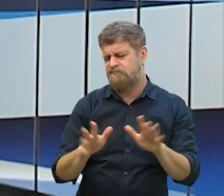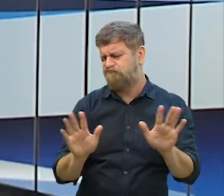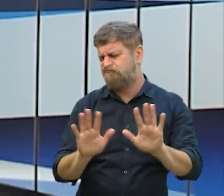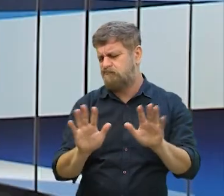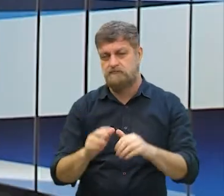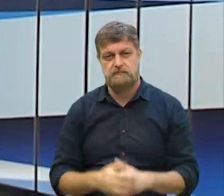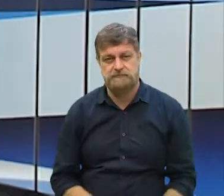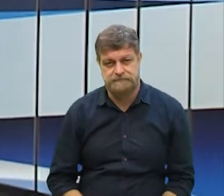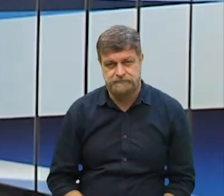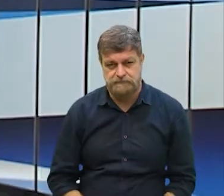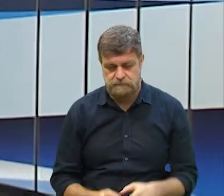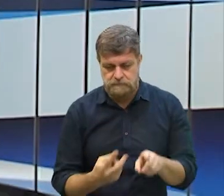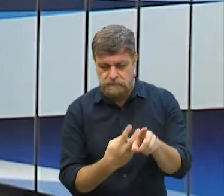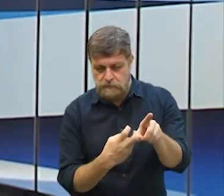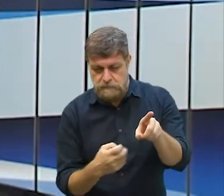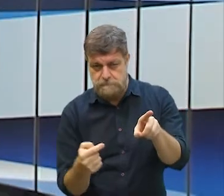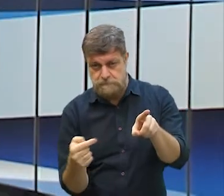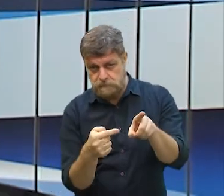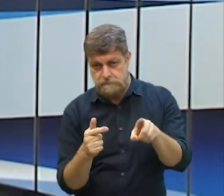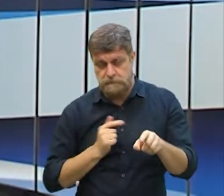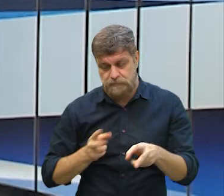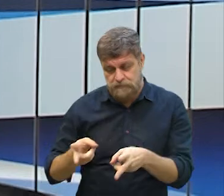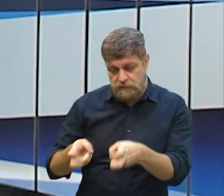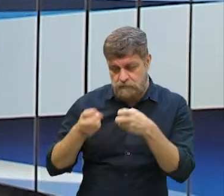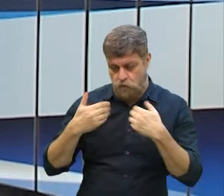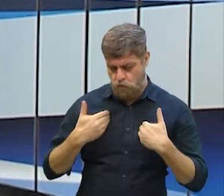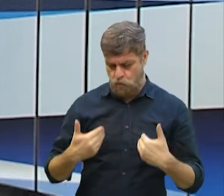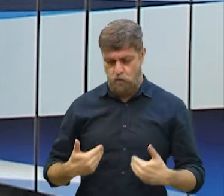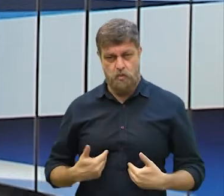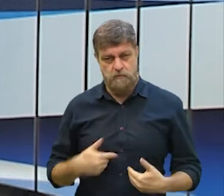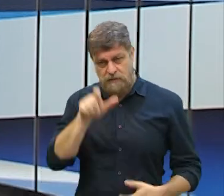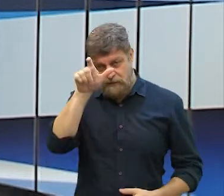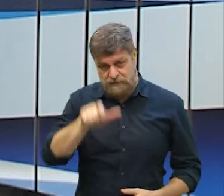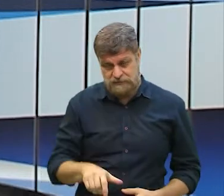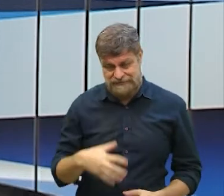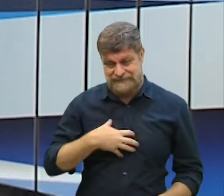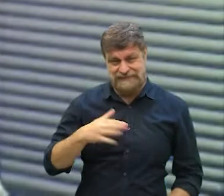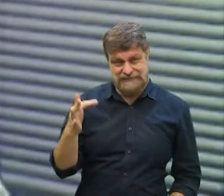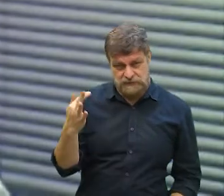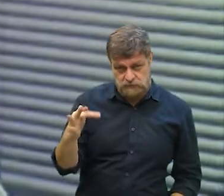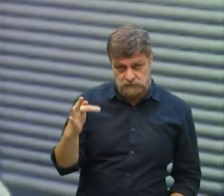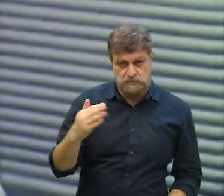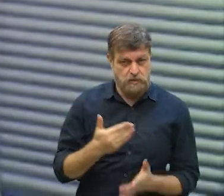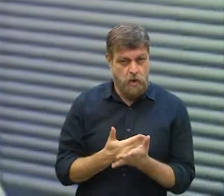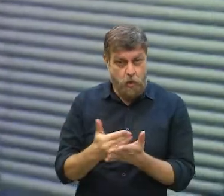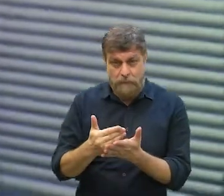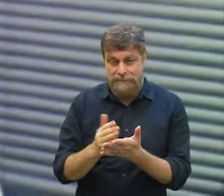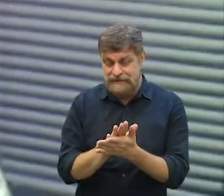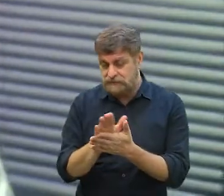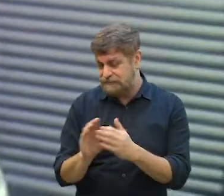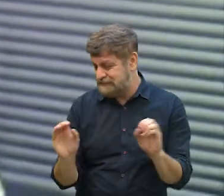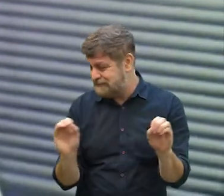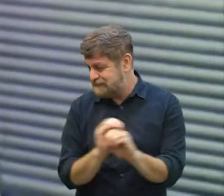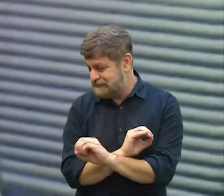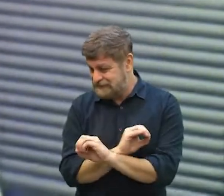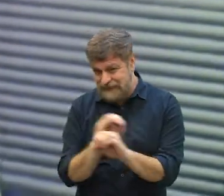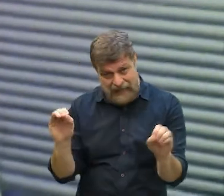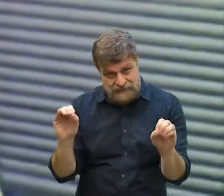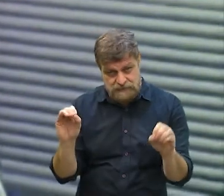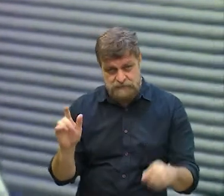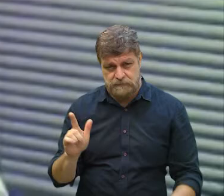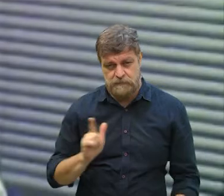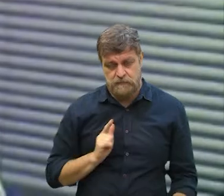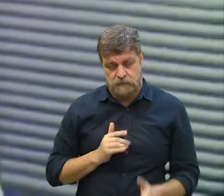não. Alexandre, o câncer de próstata, ele dá alguns sinais no corpo, alguma dor? Na fase inicial, não, Gabriel. Como eu